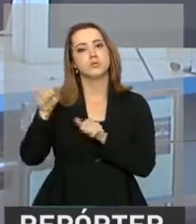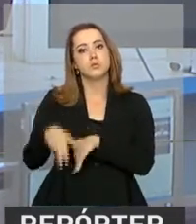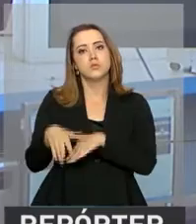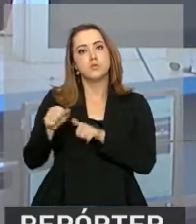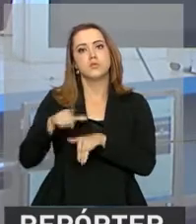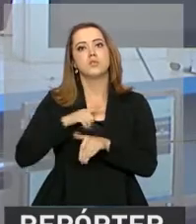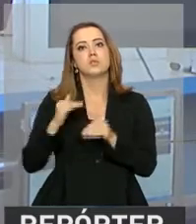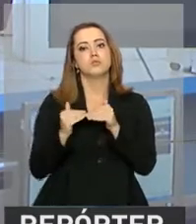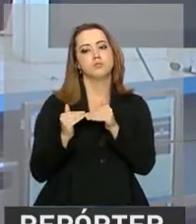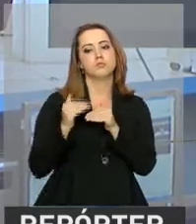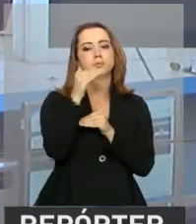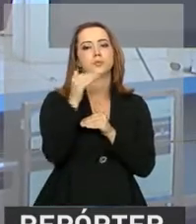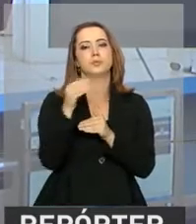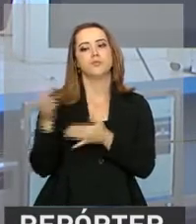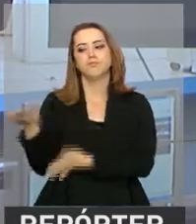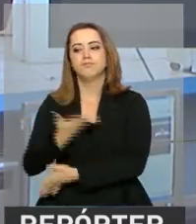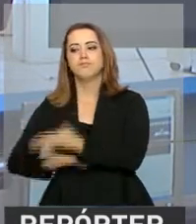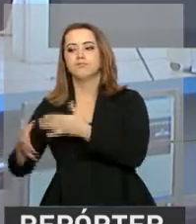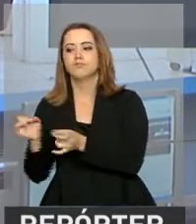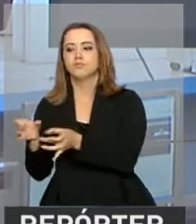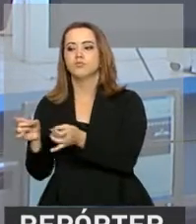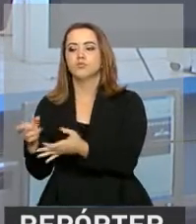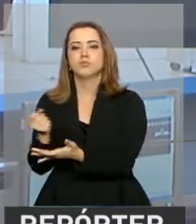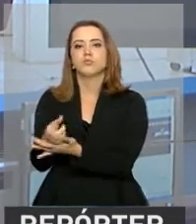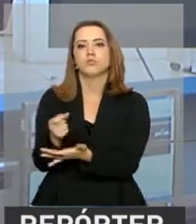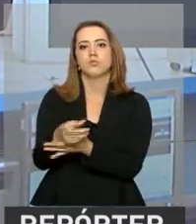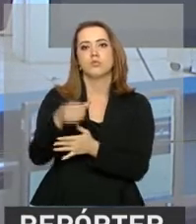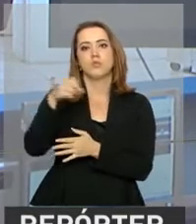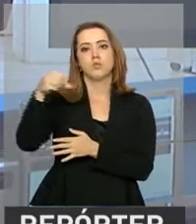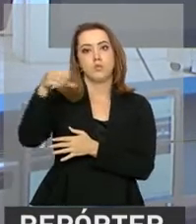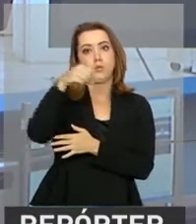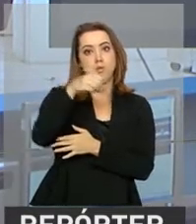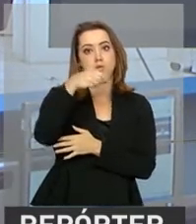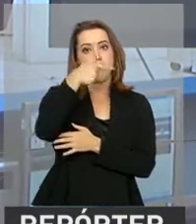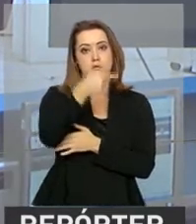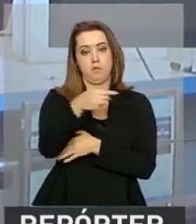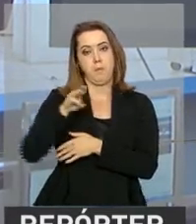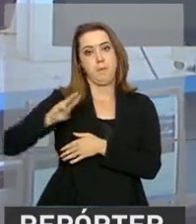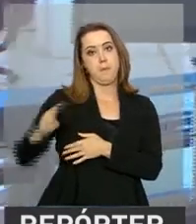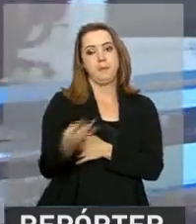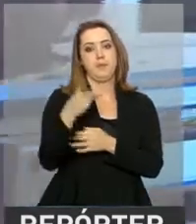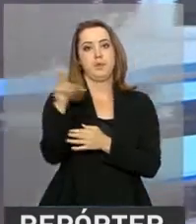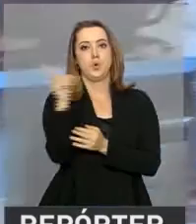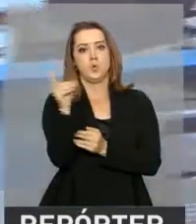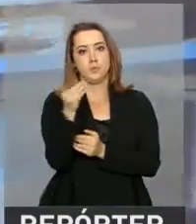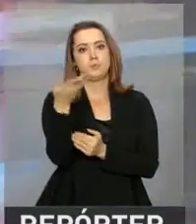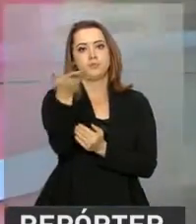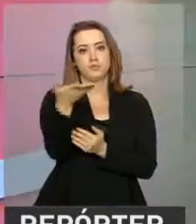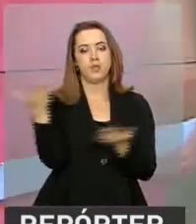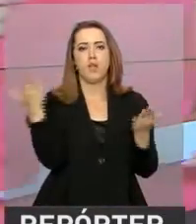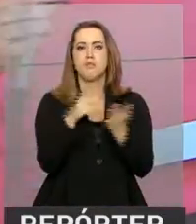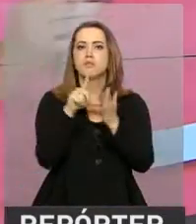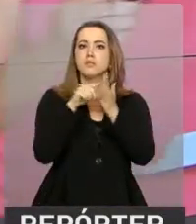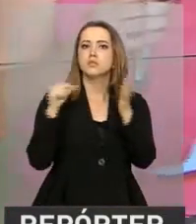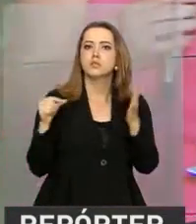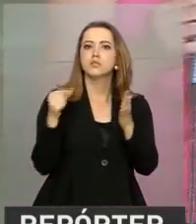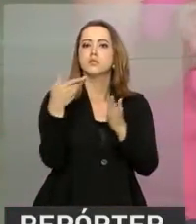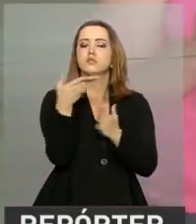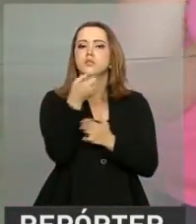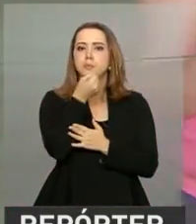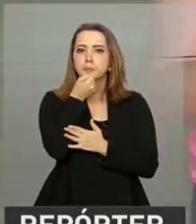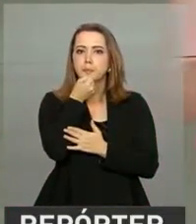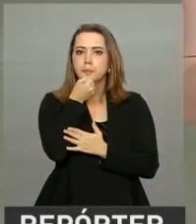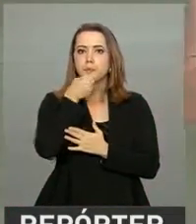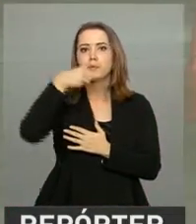registrou um superávit comercial de 997 milhões de dólares. E ao vivo do Palácio do Planalto, eu converso com